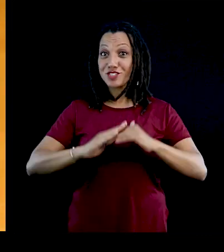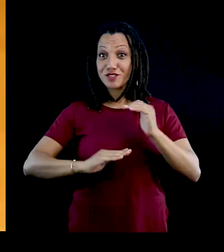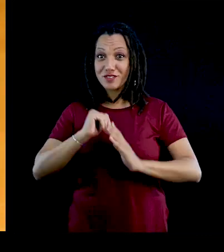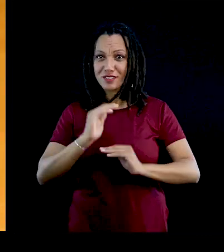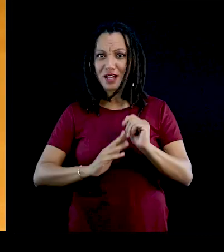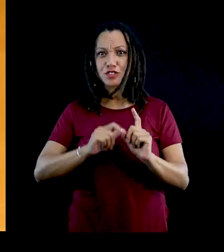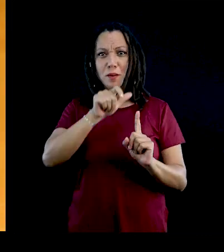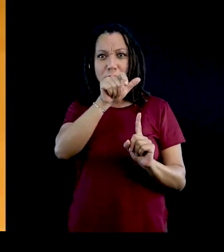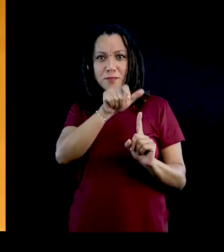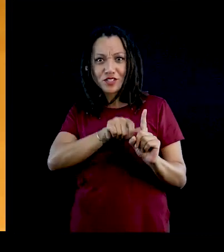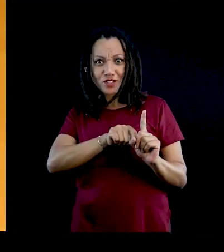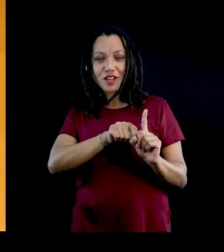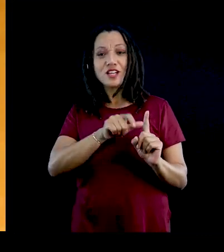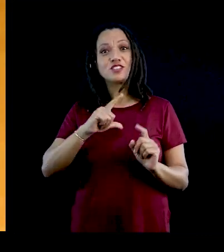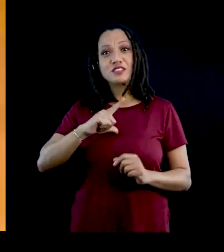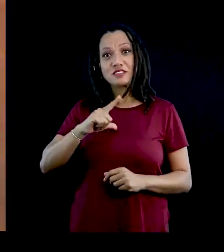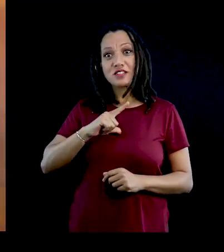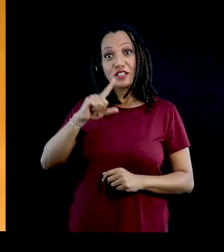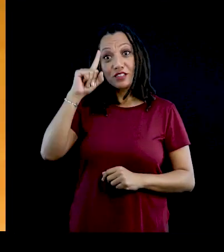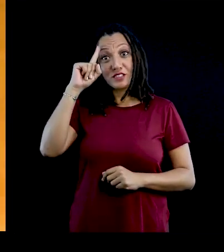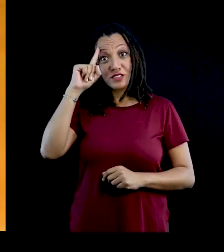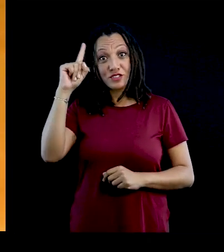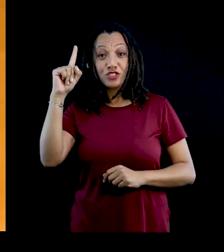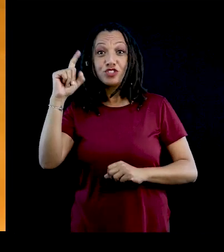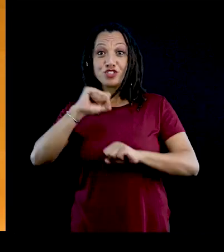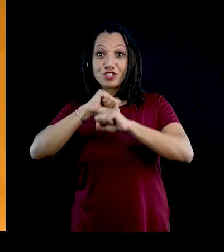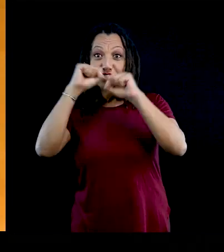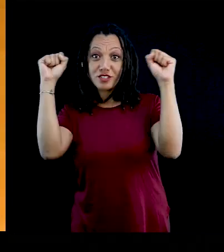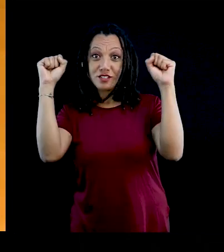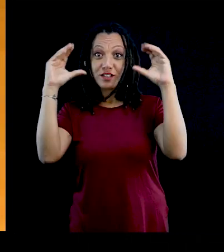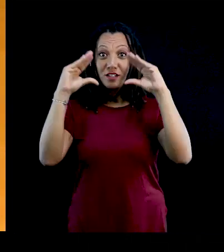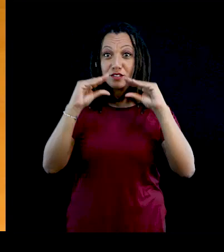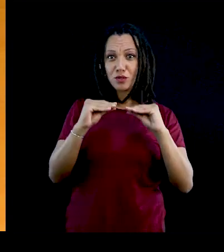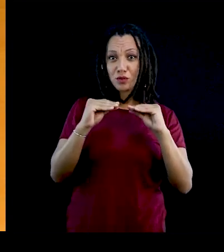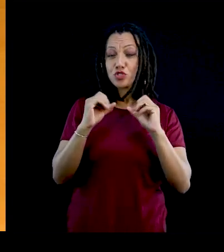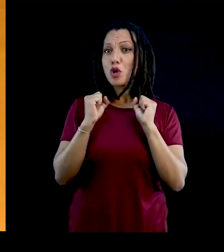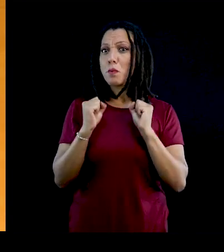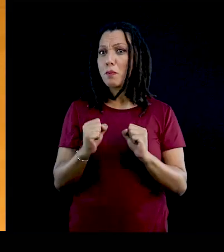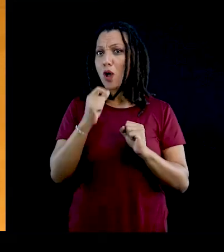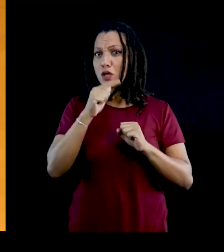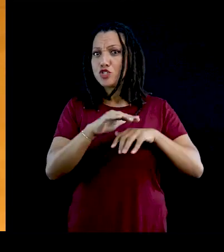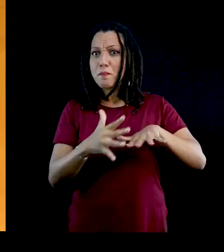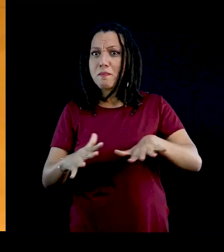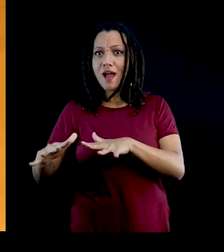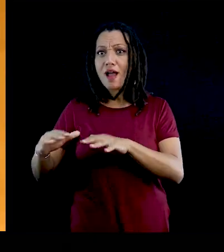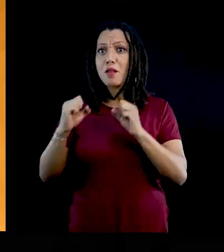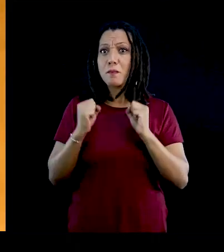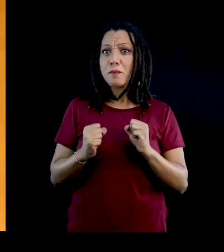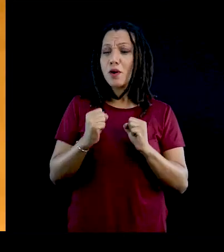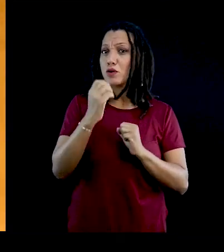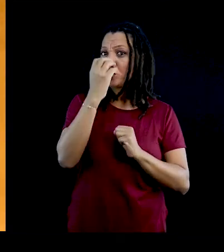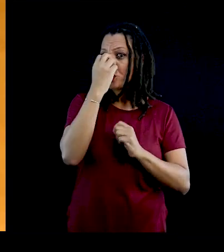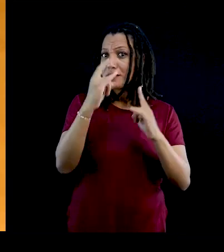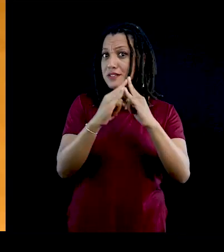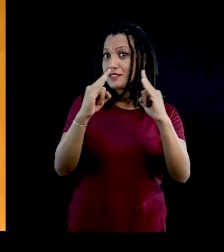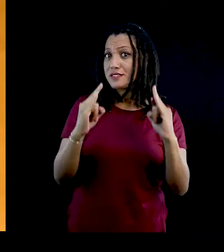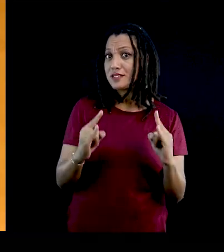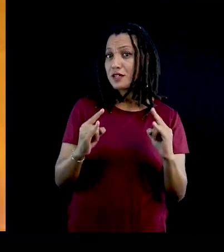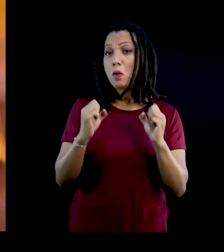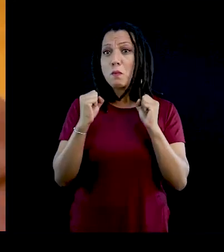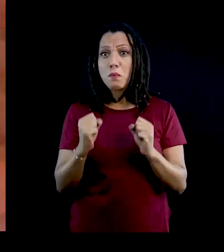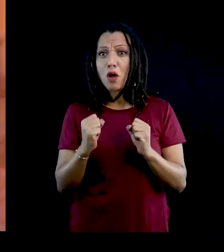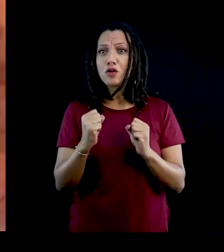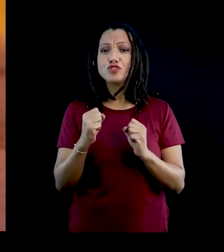viu personagens que têm o dia e a noite, mas pode ter o mar, o circo, a floresta, e agora você pode criar